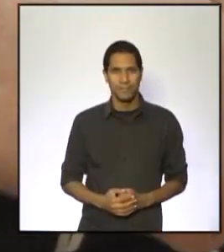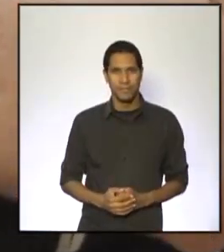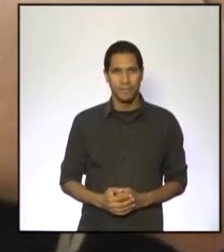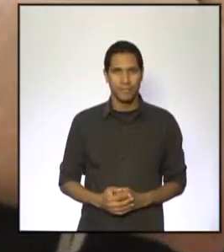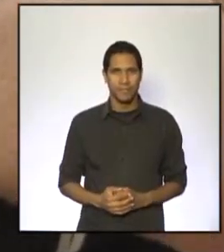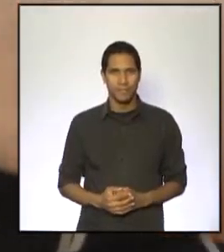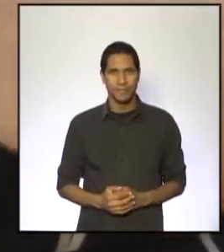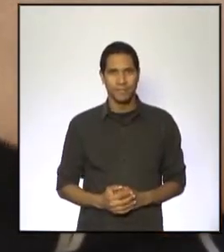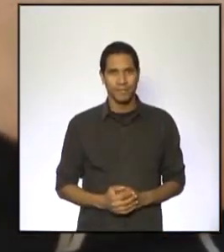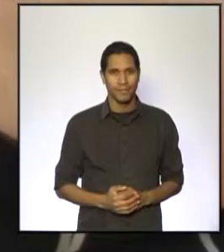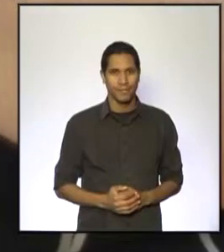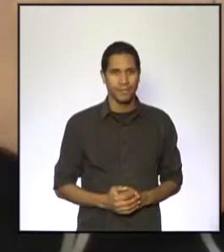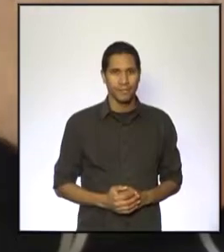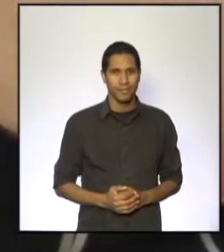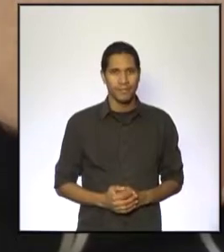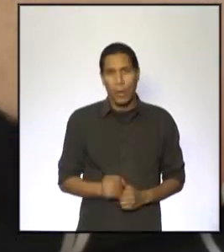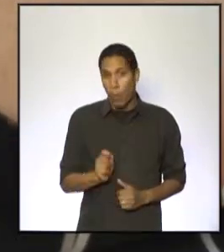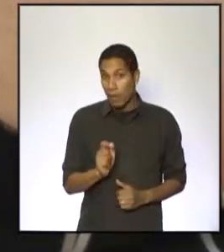Estamos quase lá já.